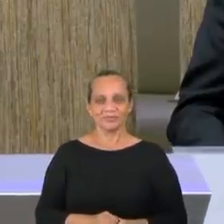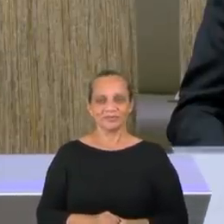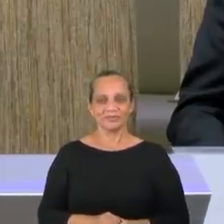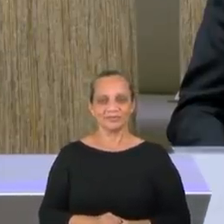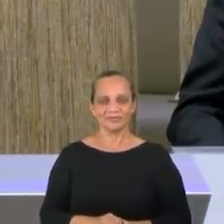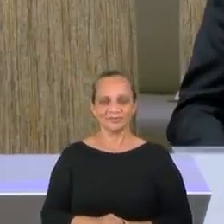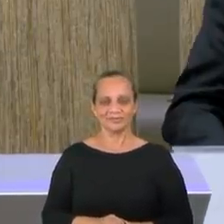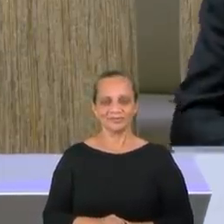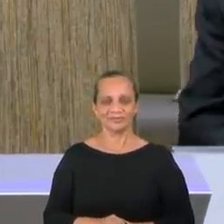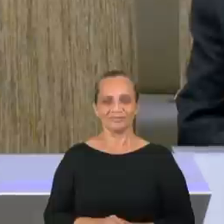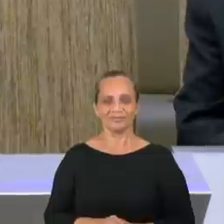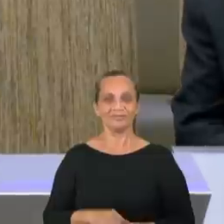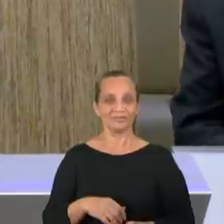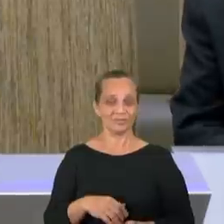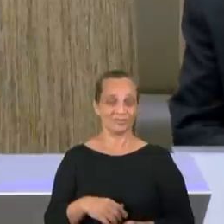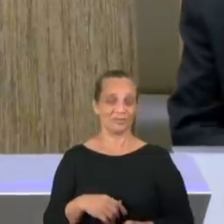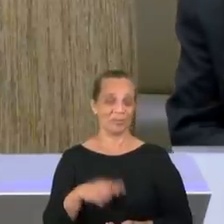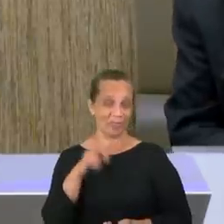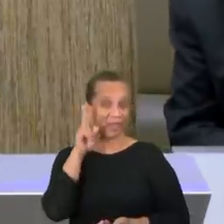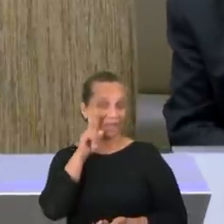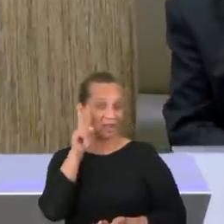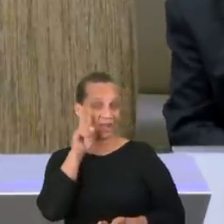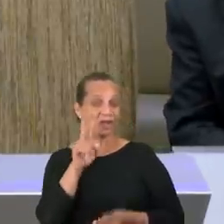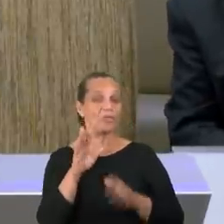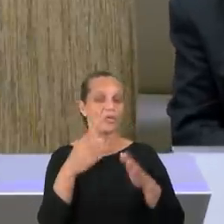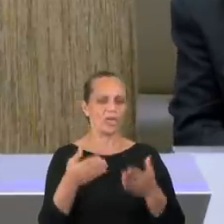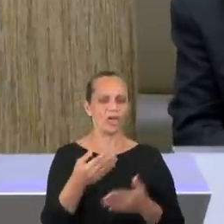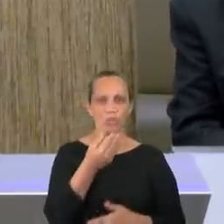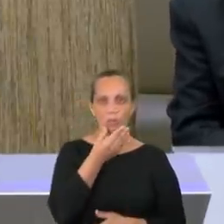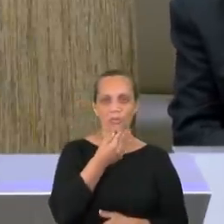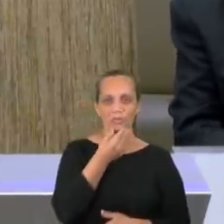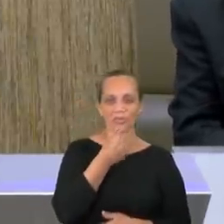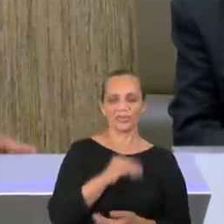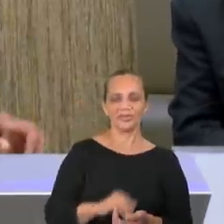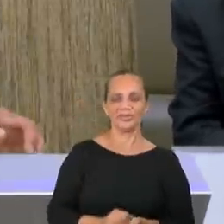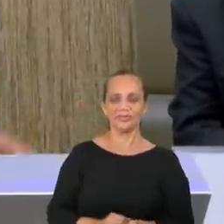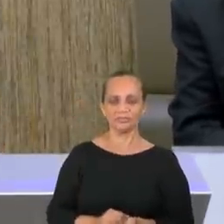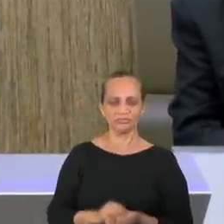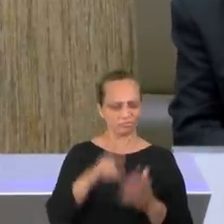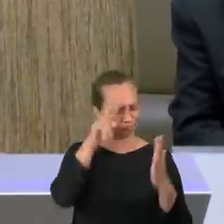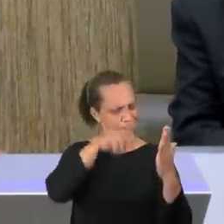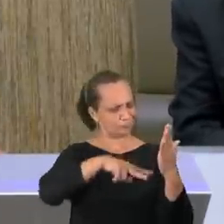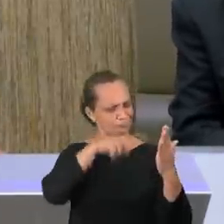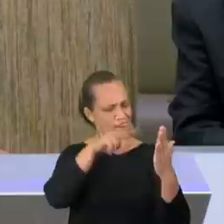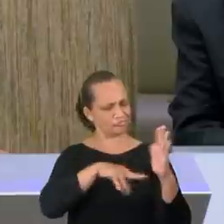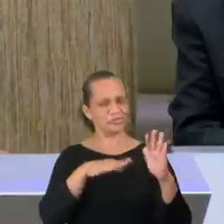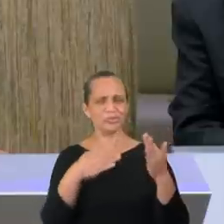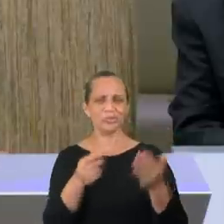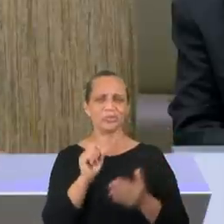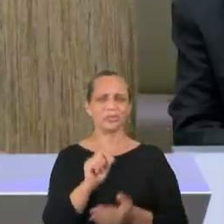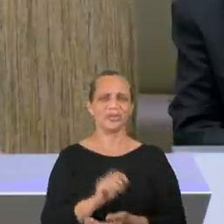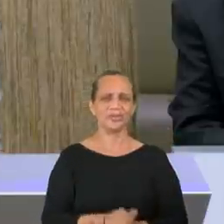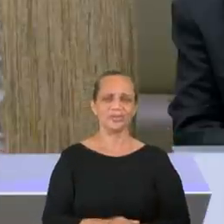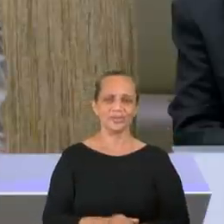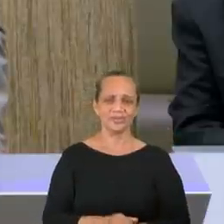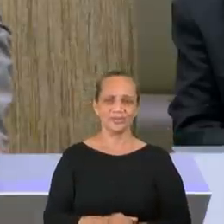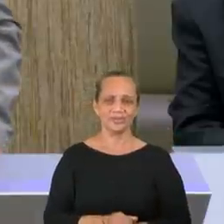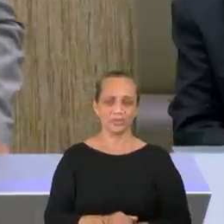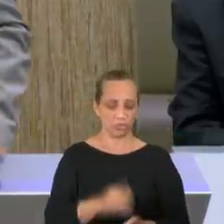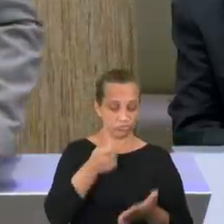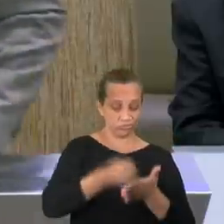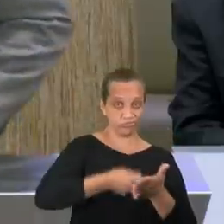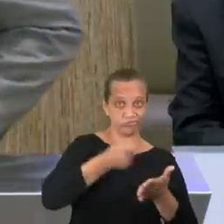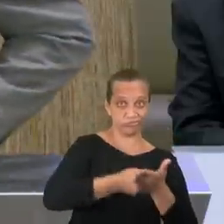É que só, agora eu me lembrei da história daquele menino, eu li a história do menino que se obrigava na